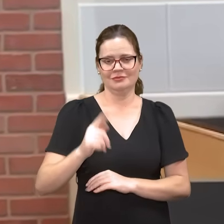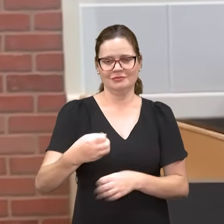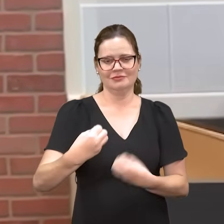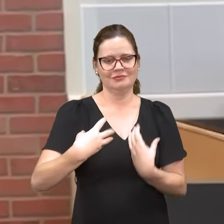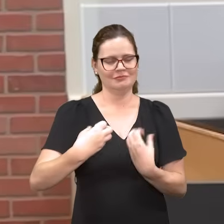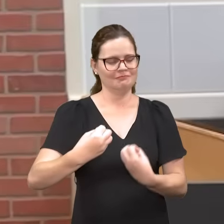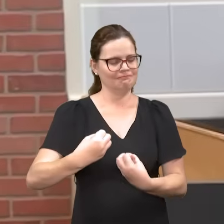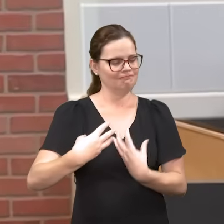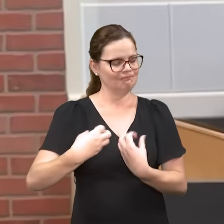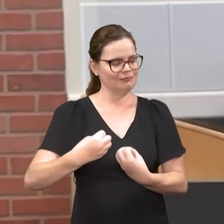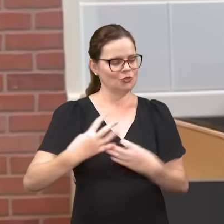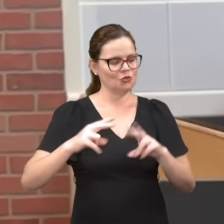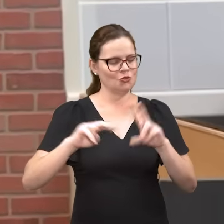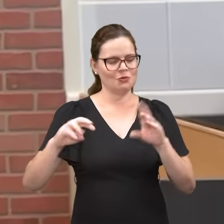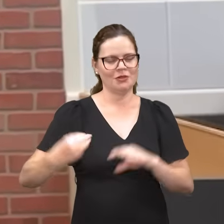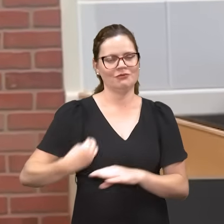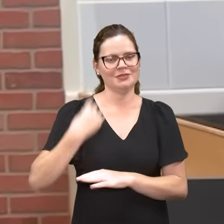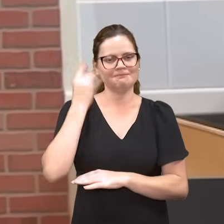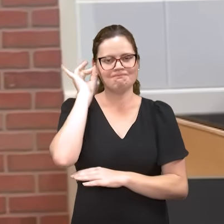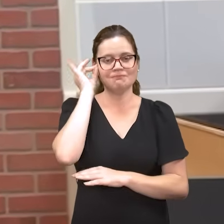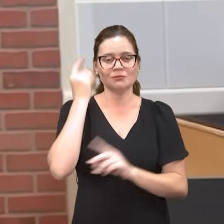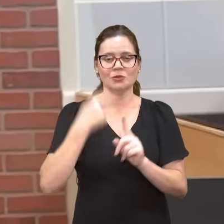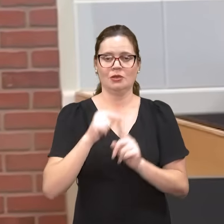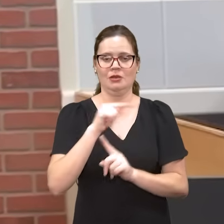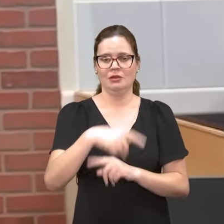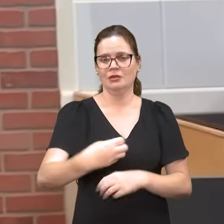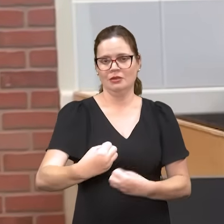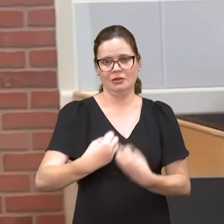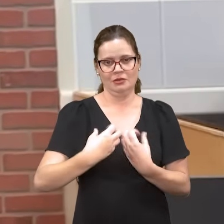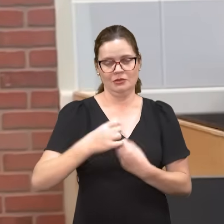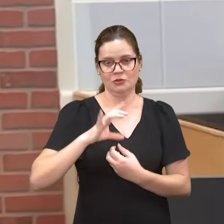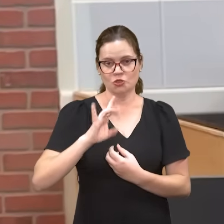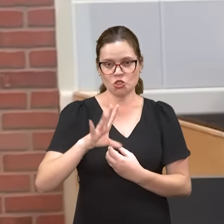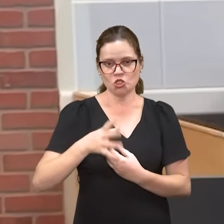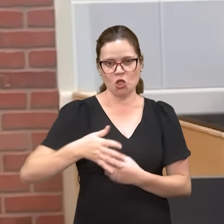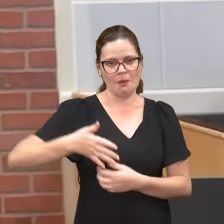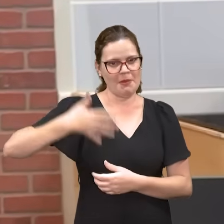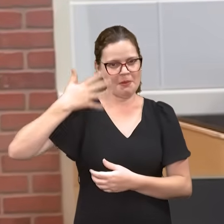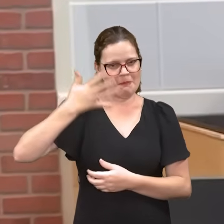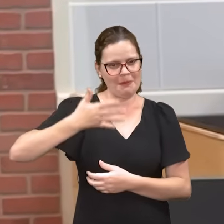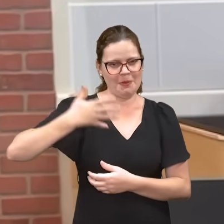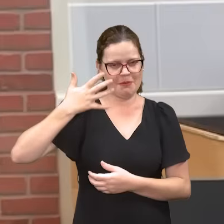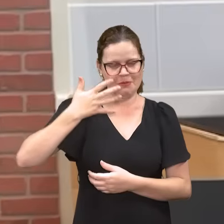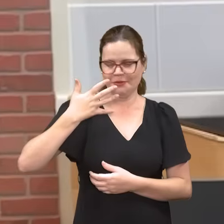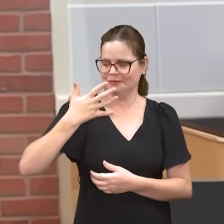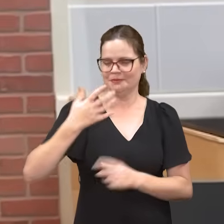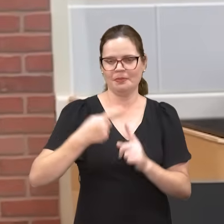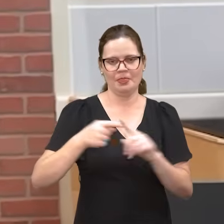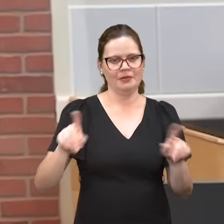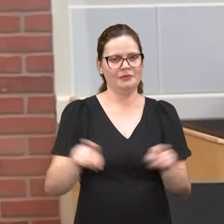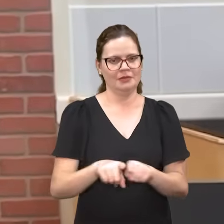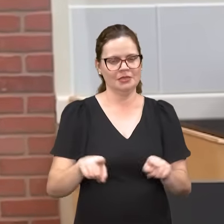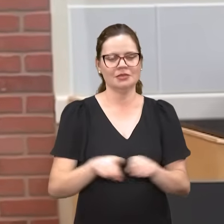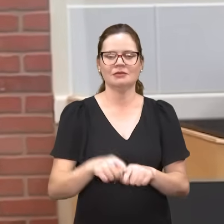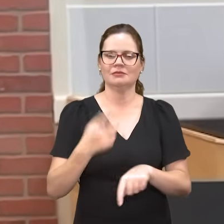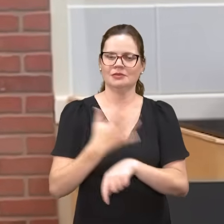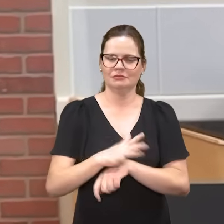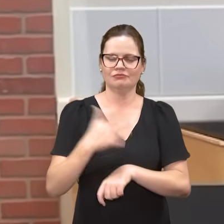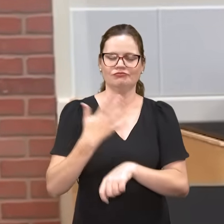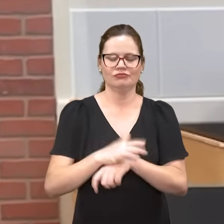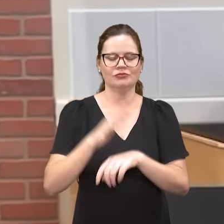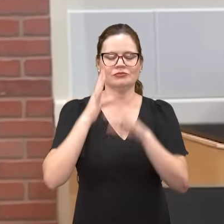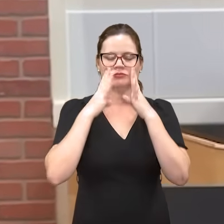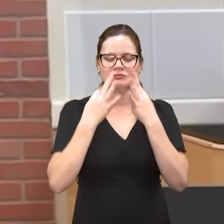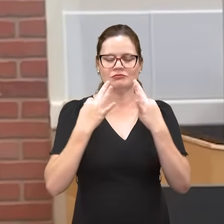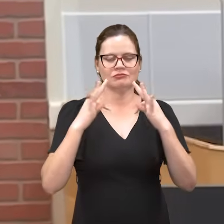legado espiritual, porque ele nos ensinou, não apenas com palavras inspiradas pelo Espírito Santo,